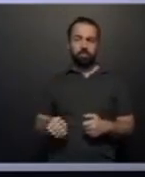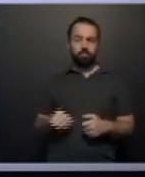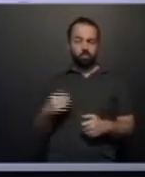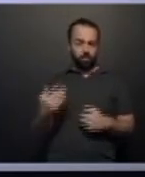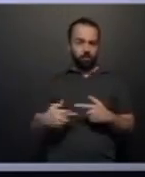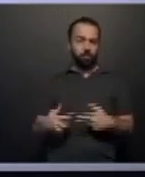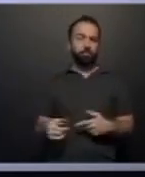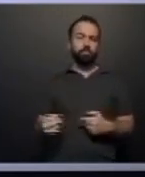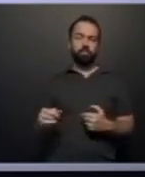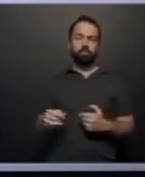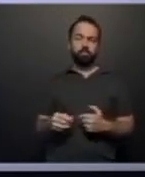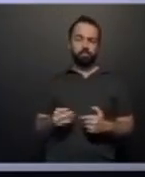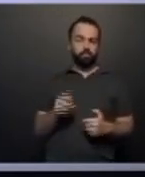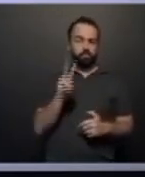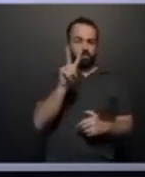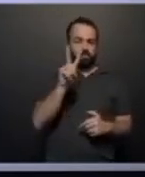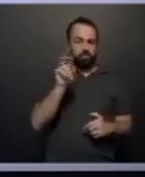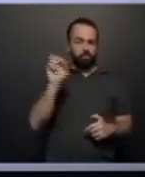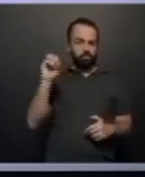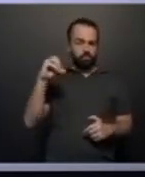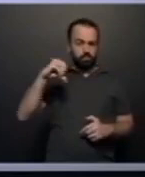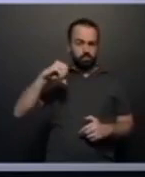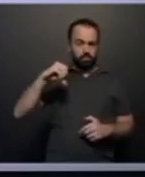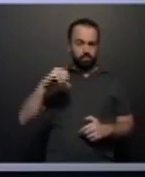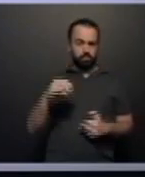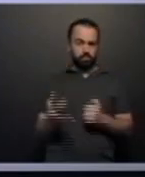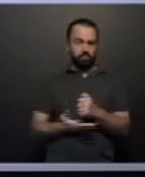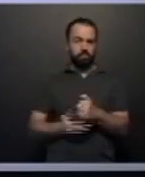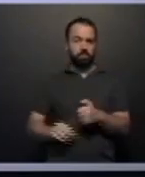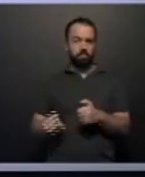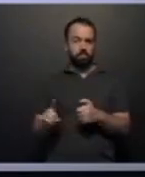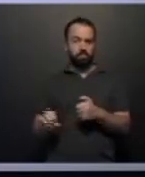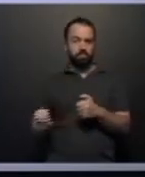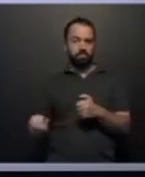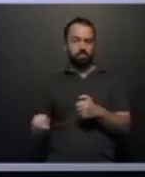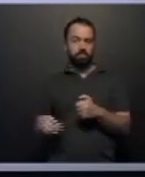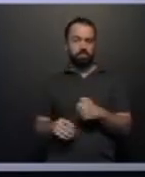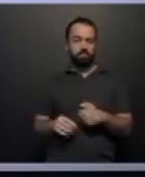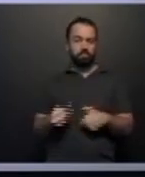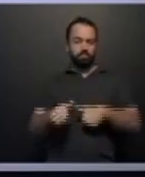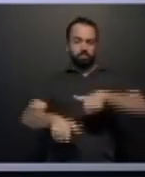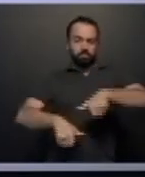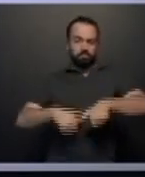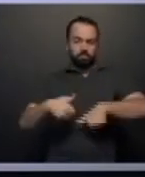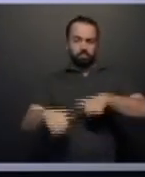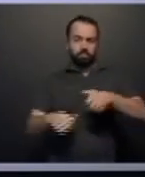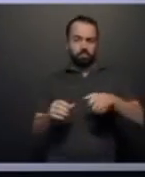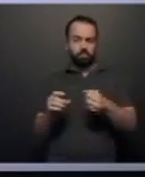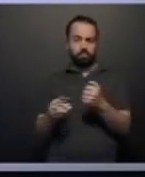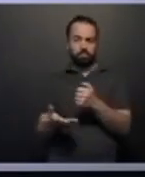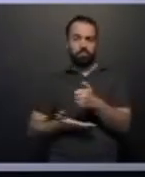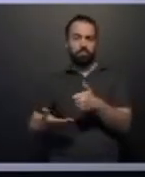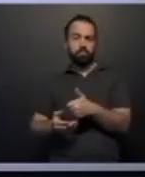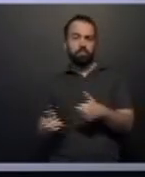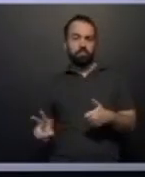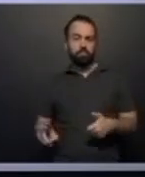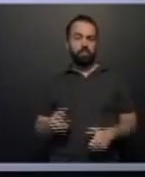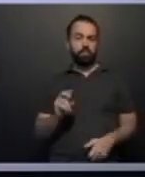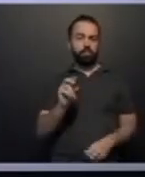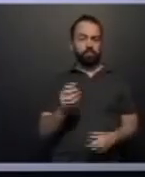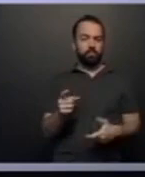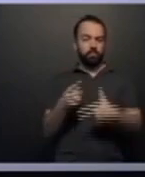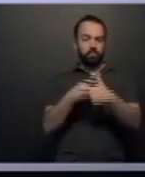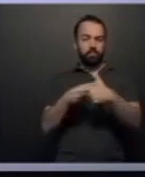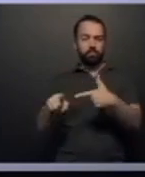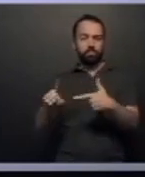rapidinho. 29 na base 10, eu vou transformar na base 2. Vou dividindo por 2,